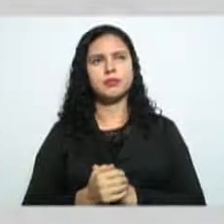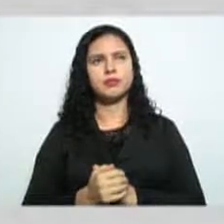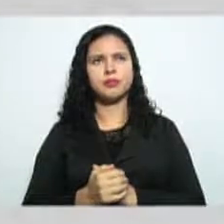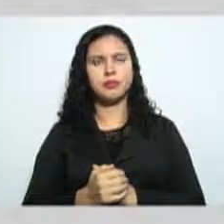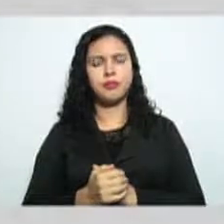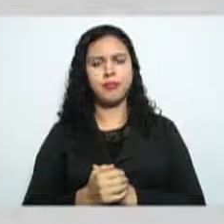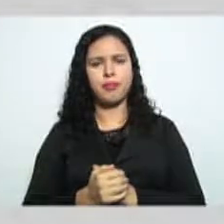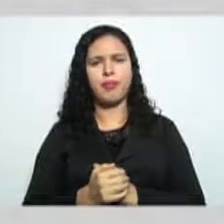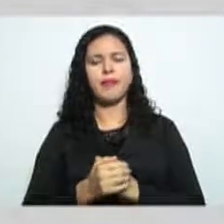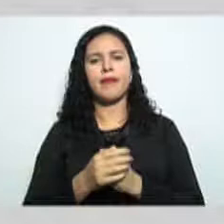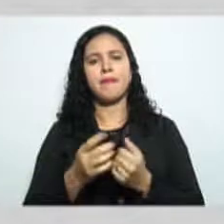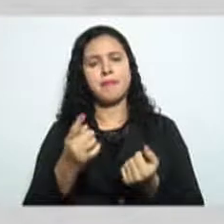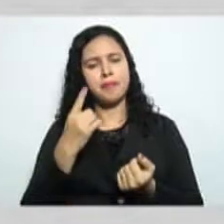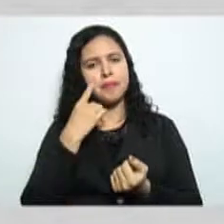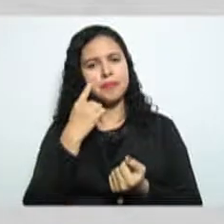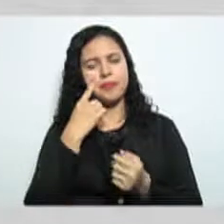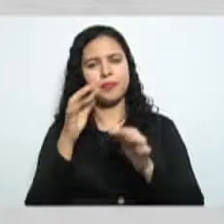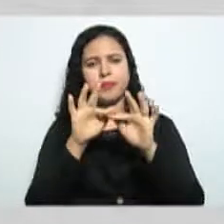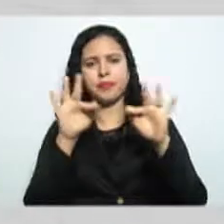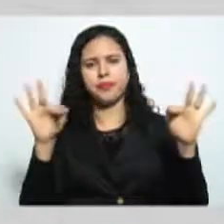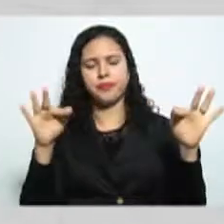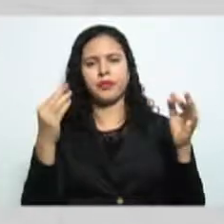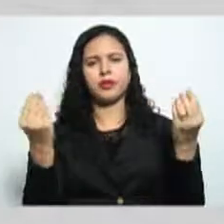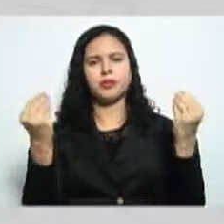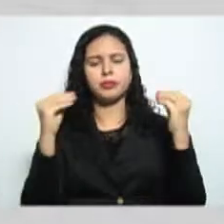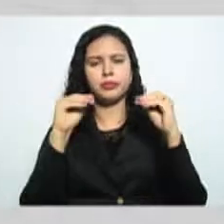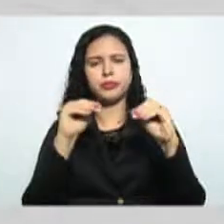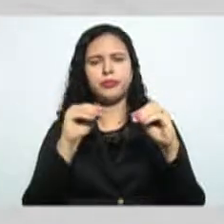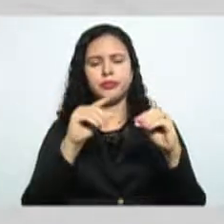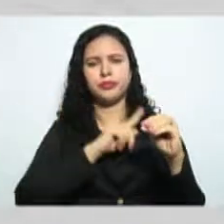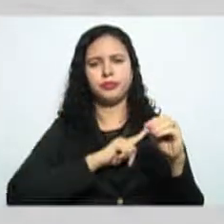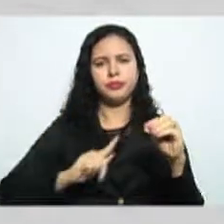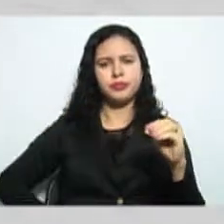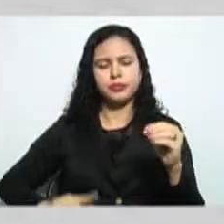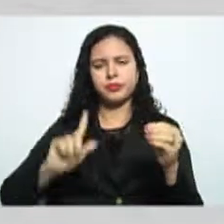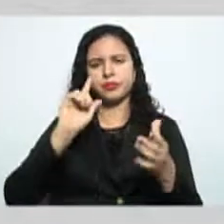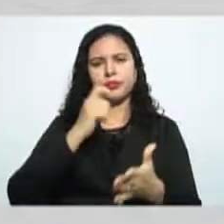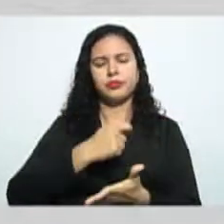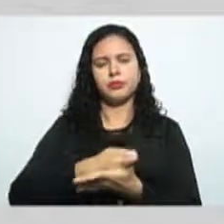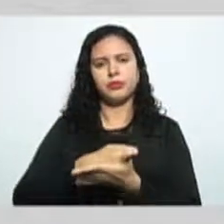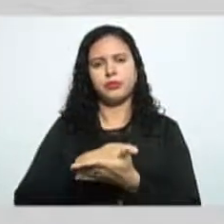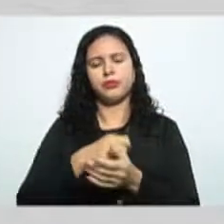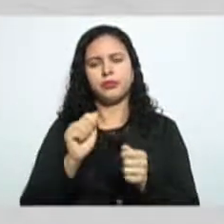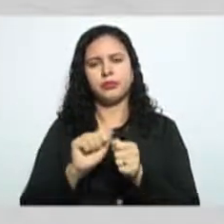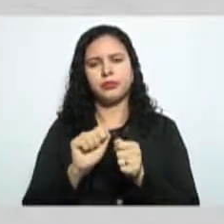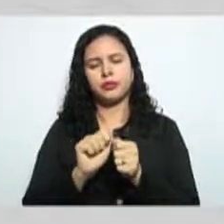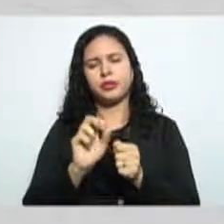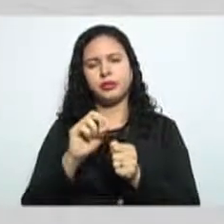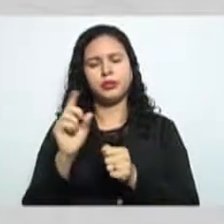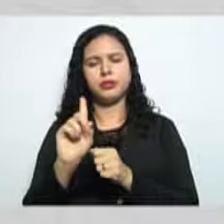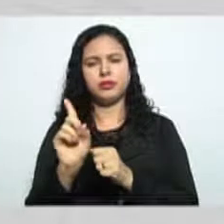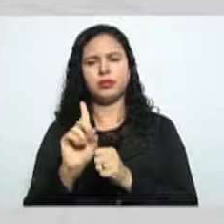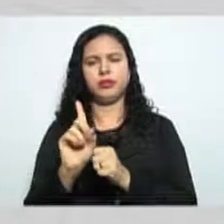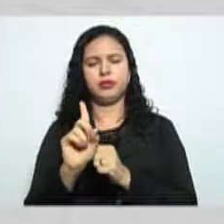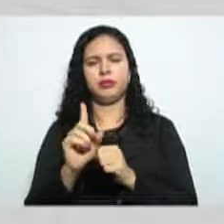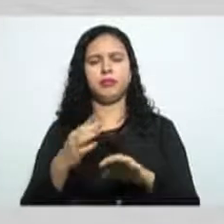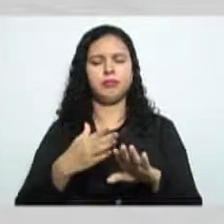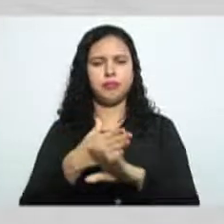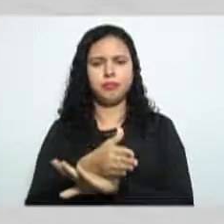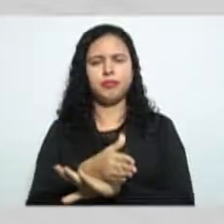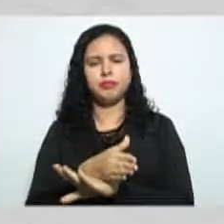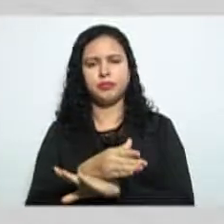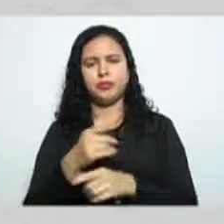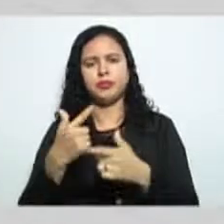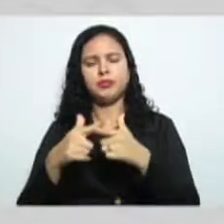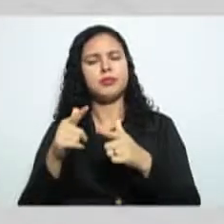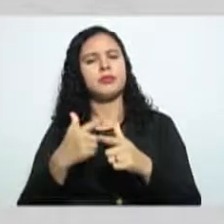nós temos uma lacuna, é o que o governo decide fazer, o que o governo decide não fazer para enfrentar um problema público. Nessa